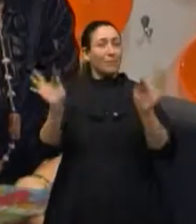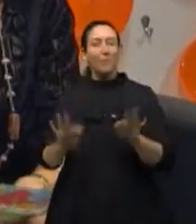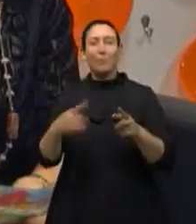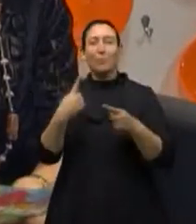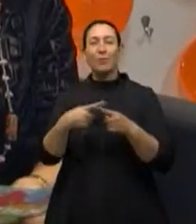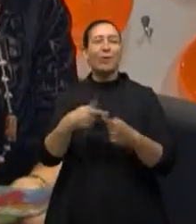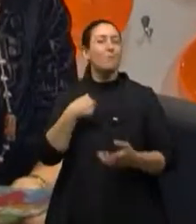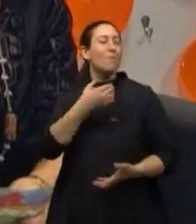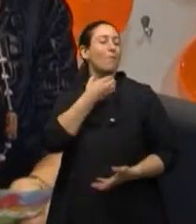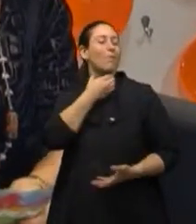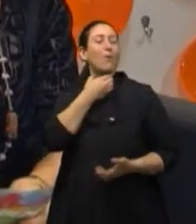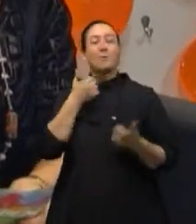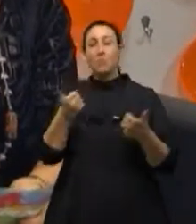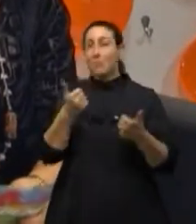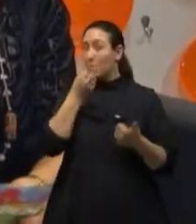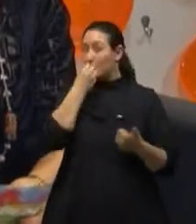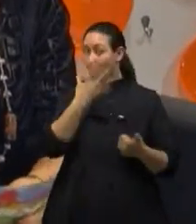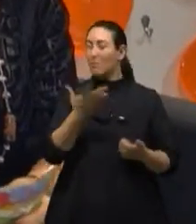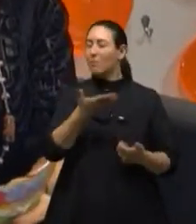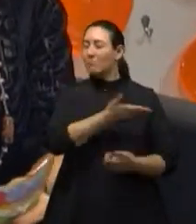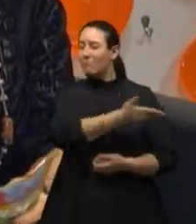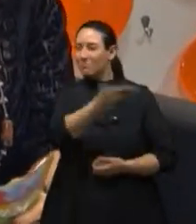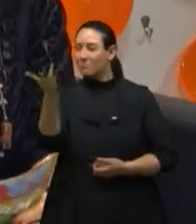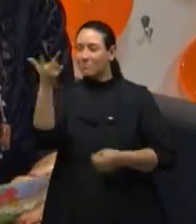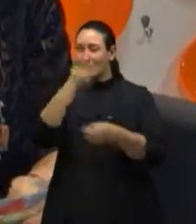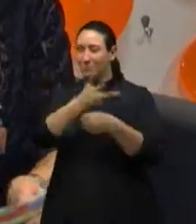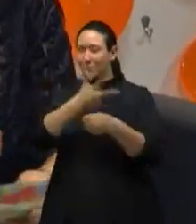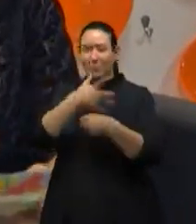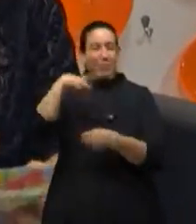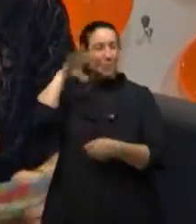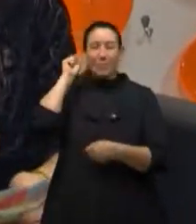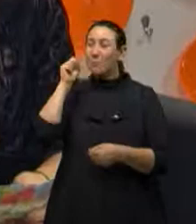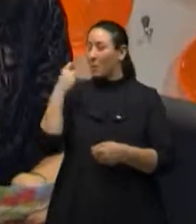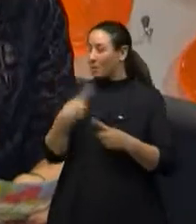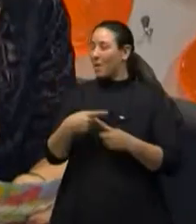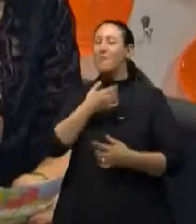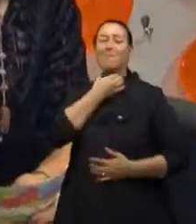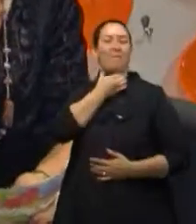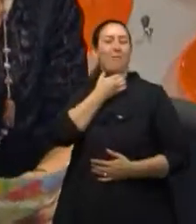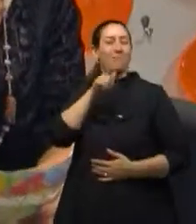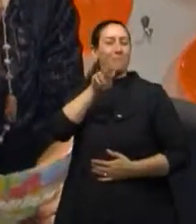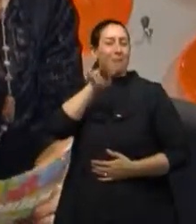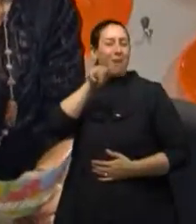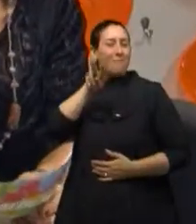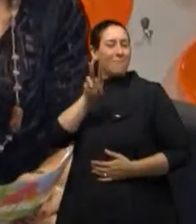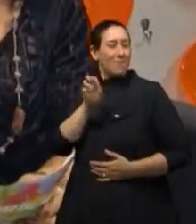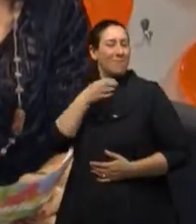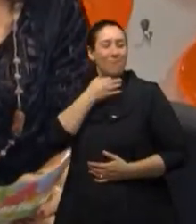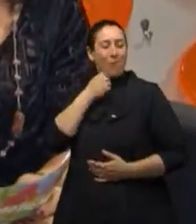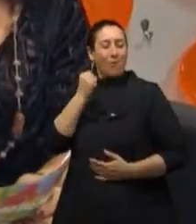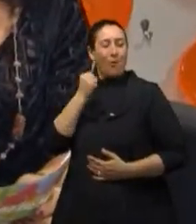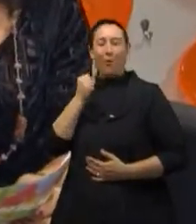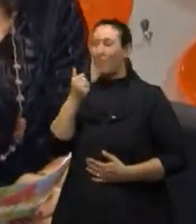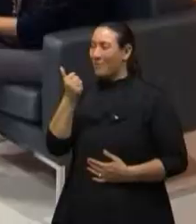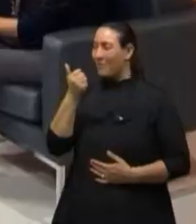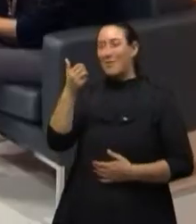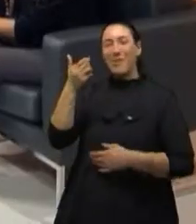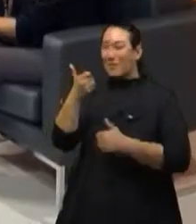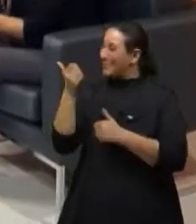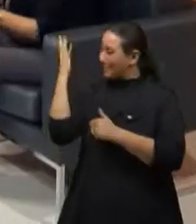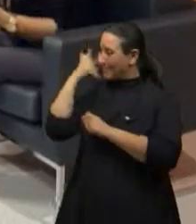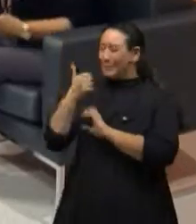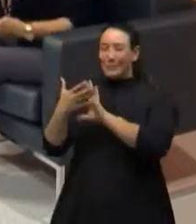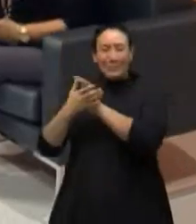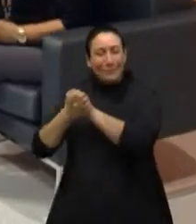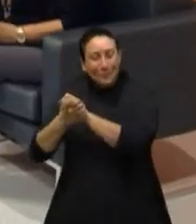voz é grave é sinal que os idosos me ouvem melhor porque é voz grave Maravilha vivão dá a mão aqui dá a mão